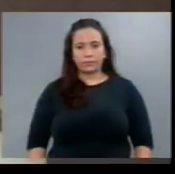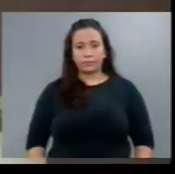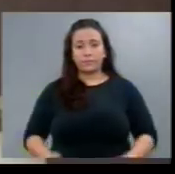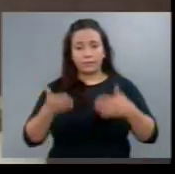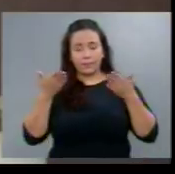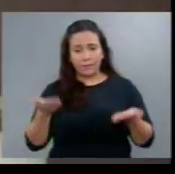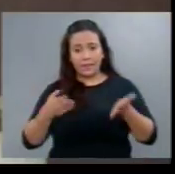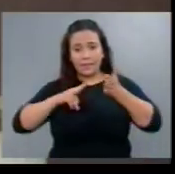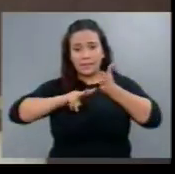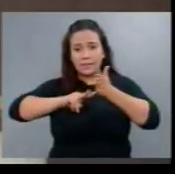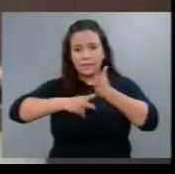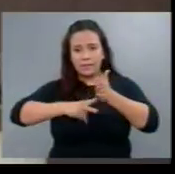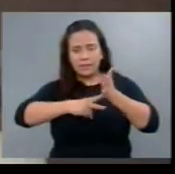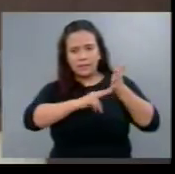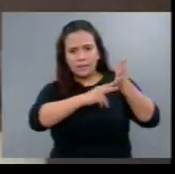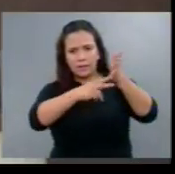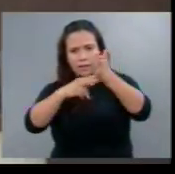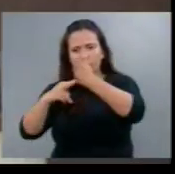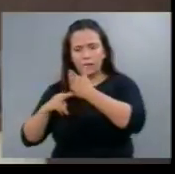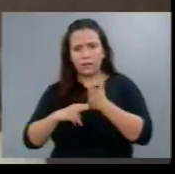Até os sindicatos